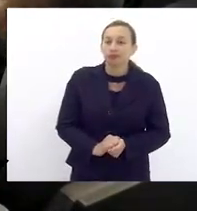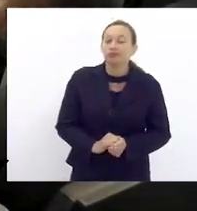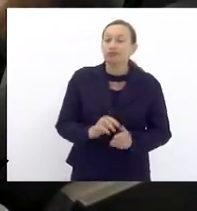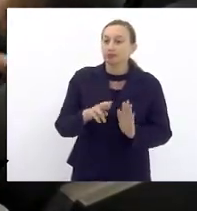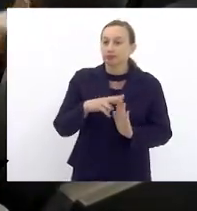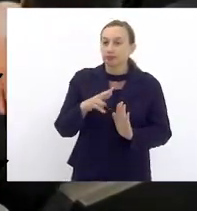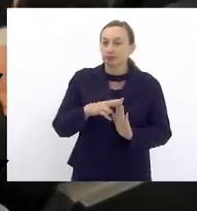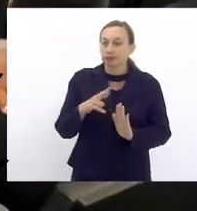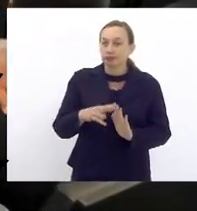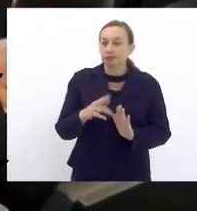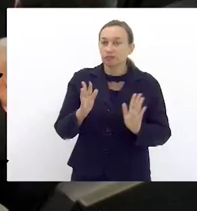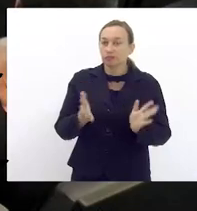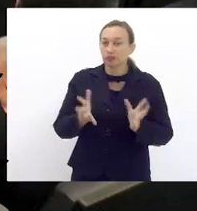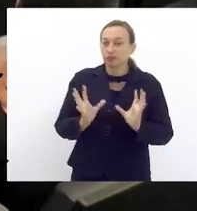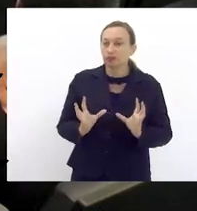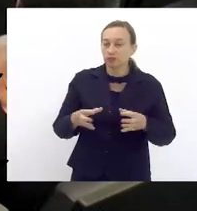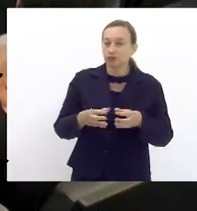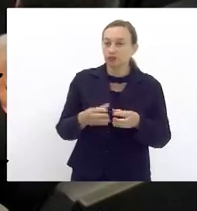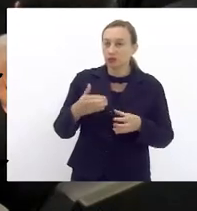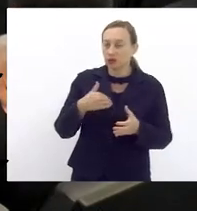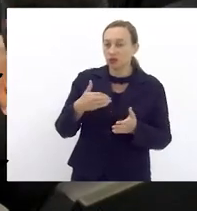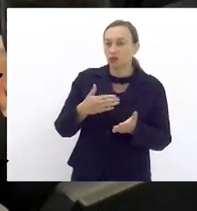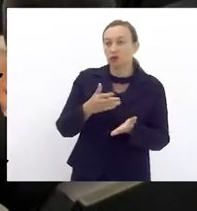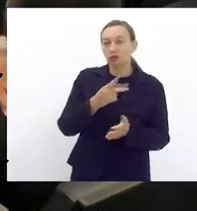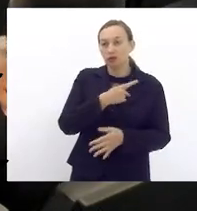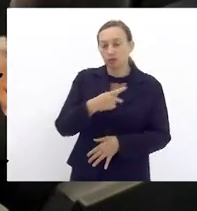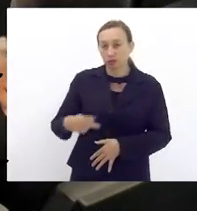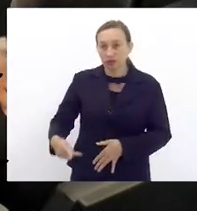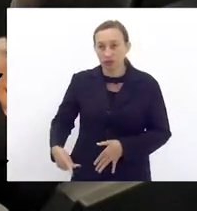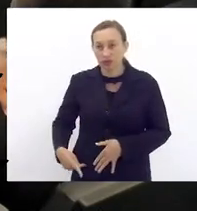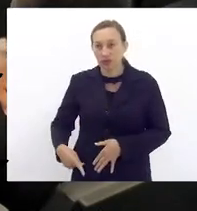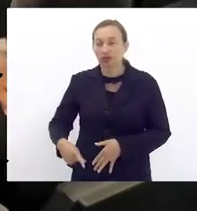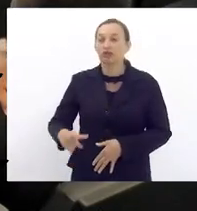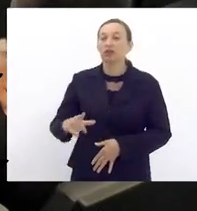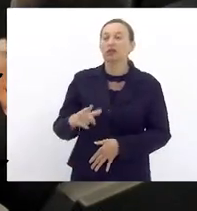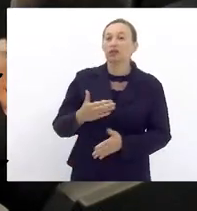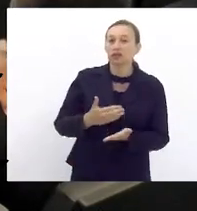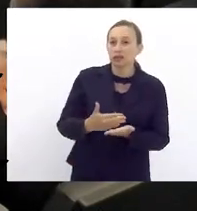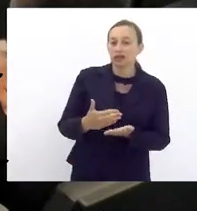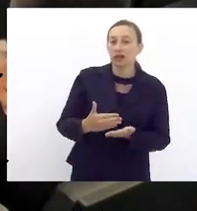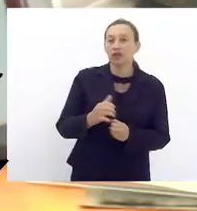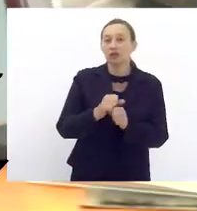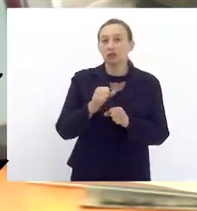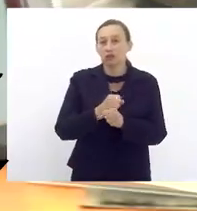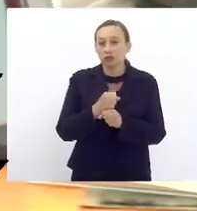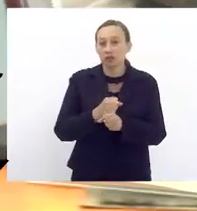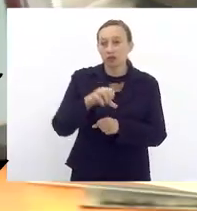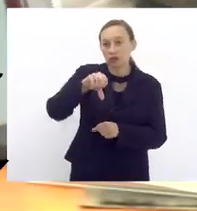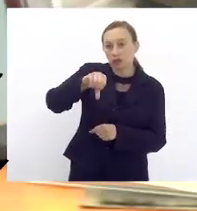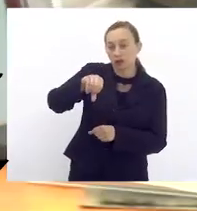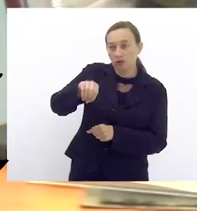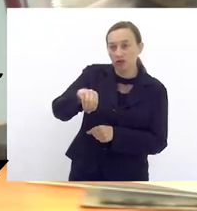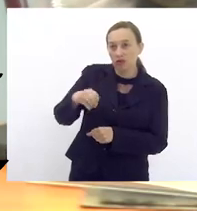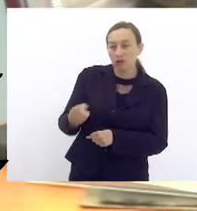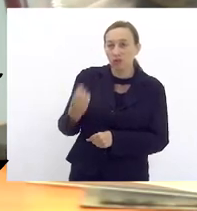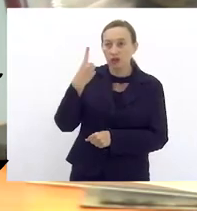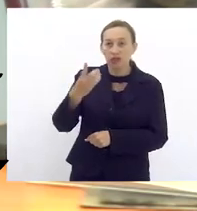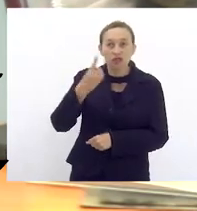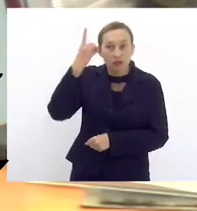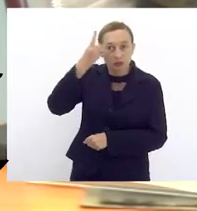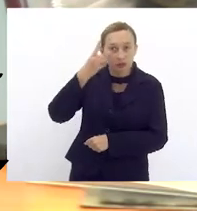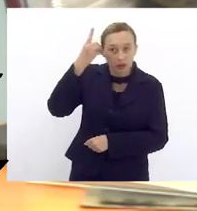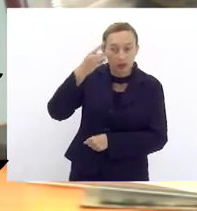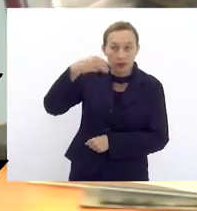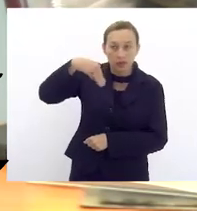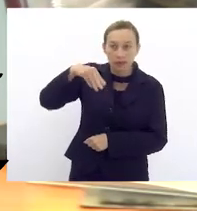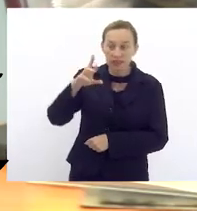essa comissão que hoje aqui é o presídio Viesse a existir ainda nos anos 90 chamar o deputado ex-deputado Marcelo